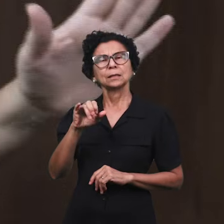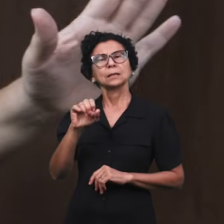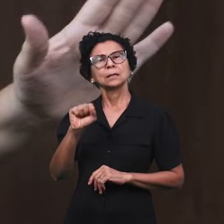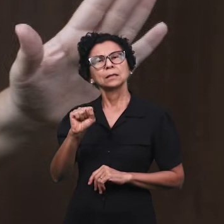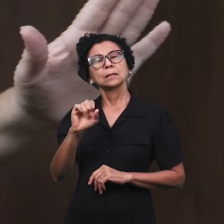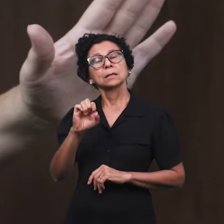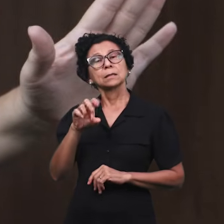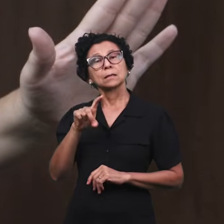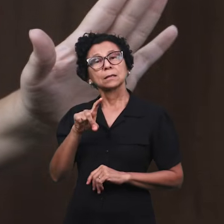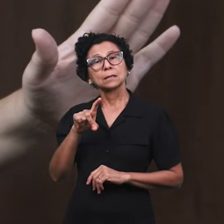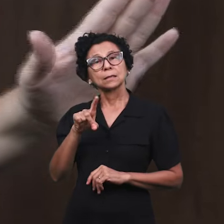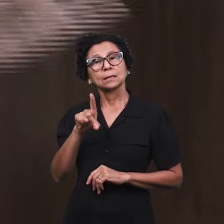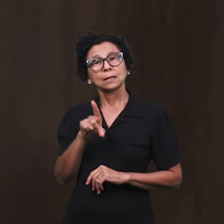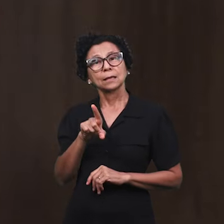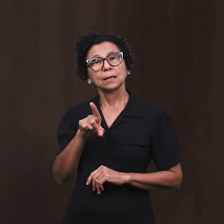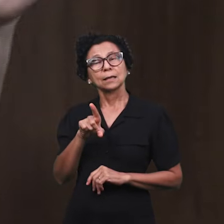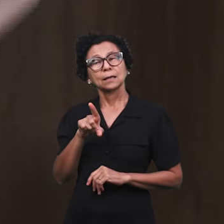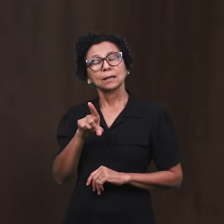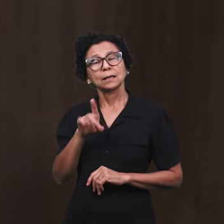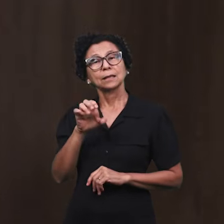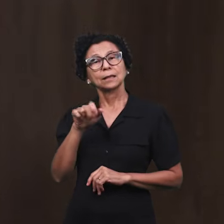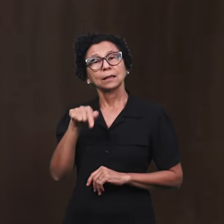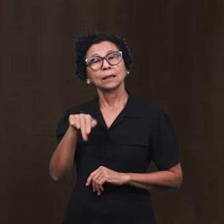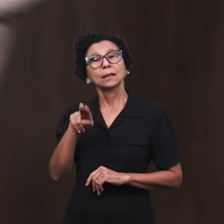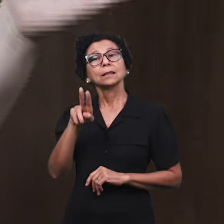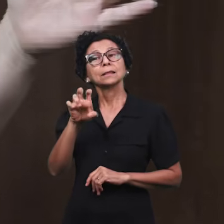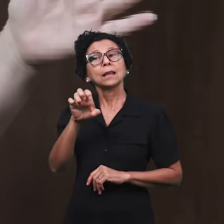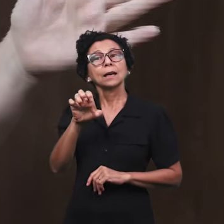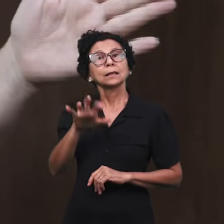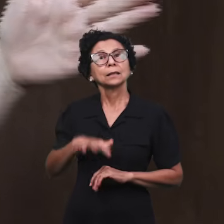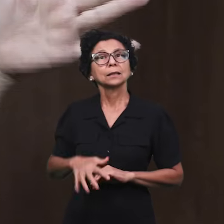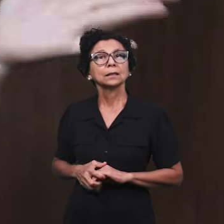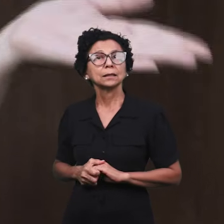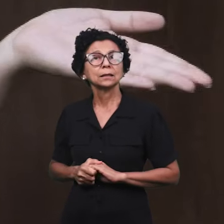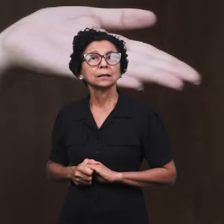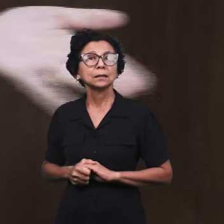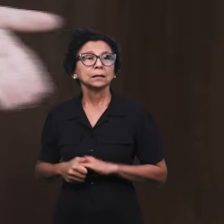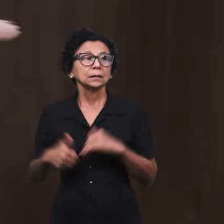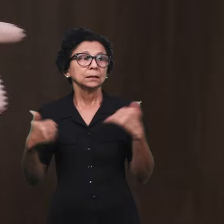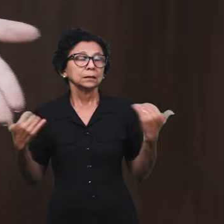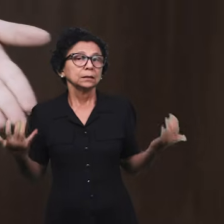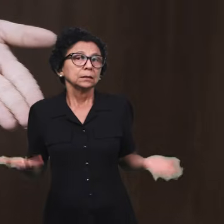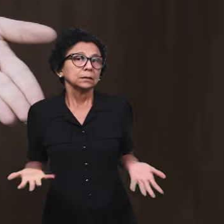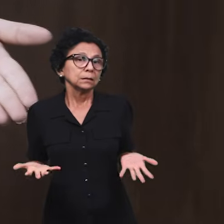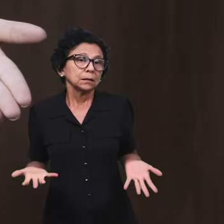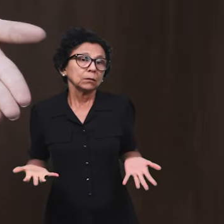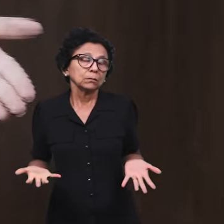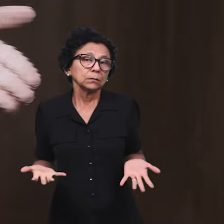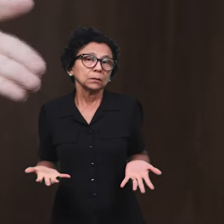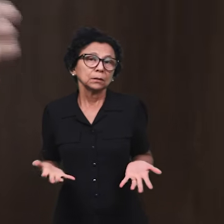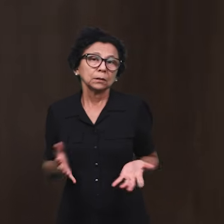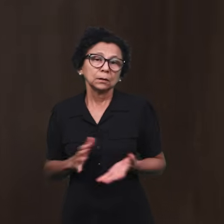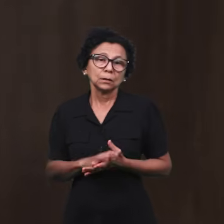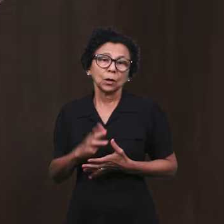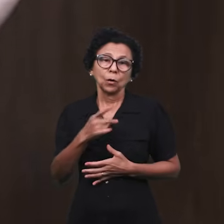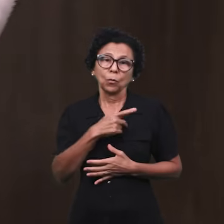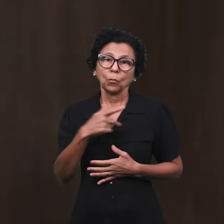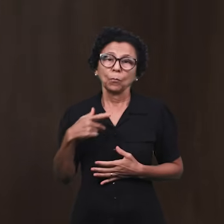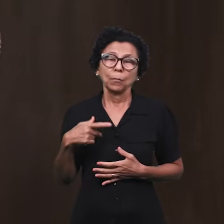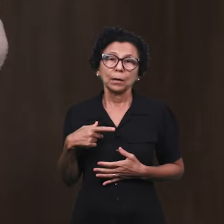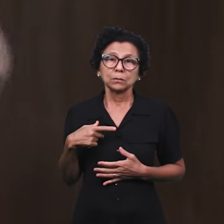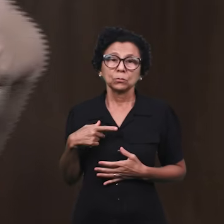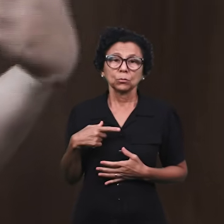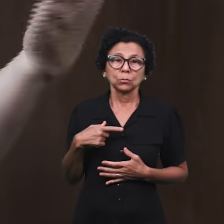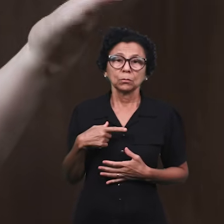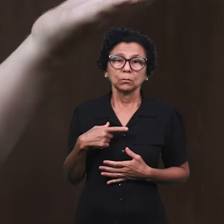ele trouxe até uma fala. Ele não teve início nem fim, mas por quê? Não tem genealogia dele na palavra, né? Não quer dizer que ele veio do nada,